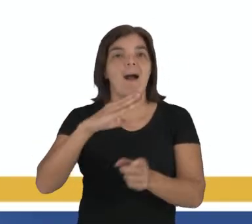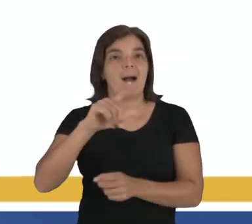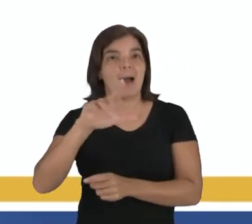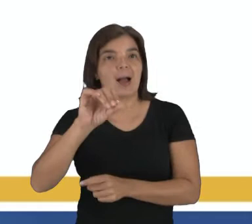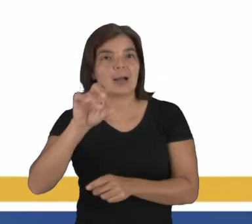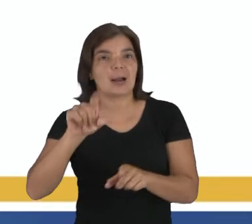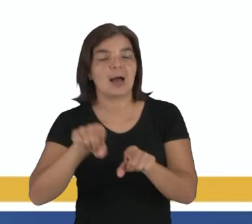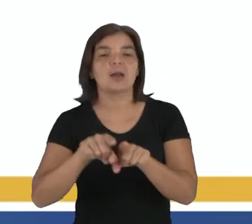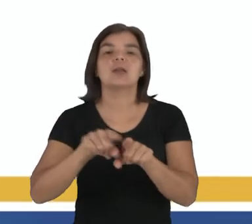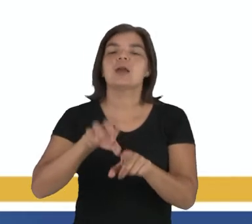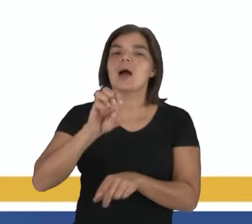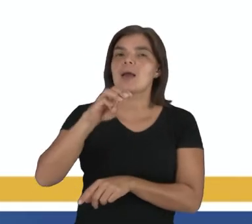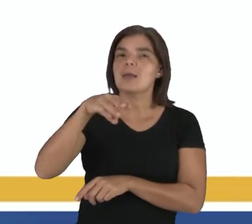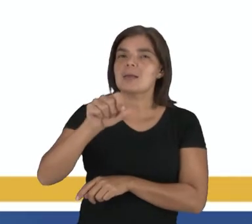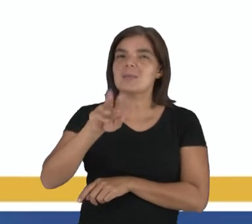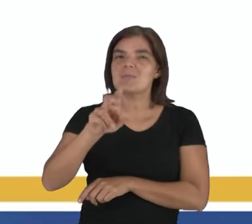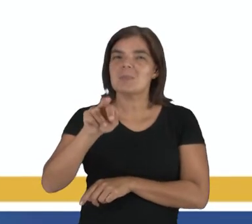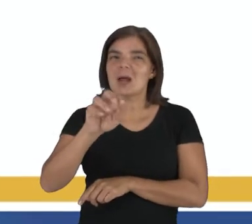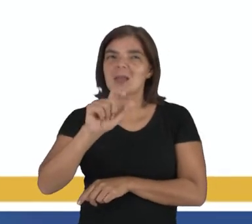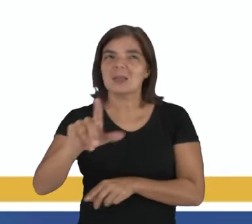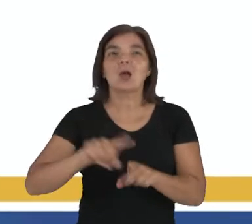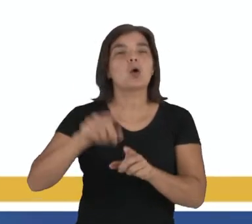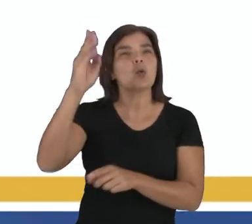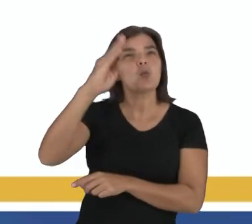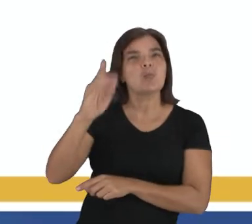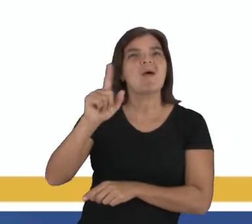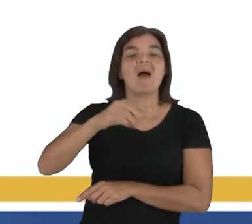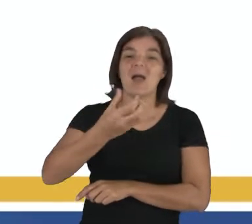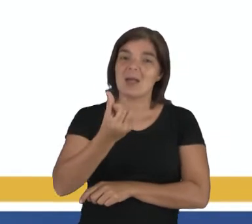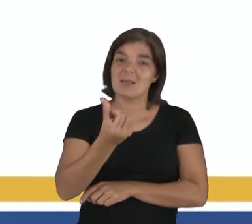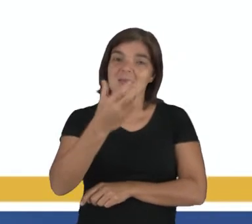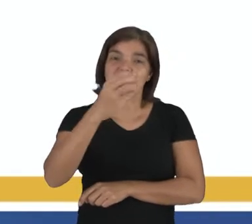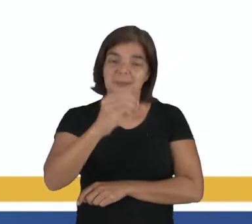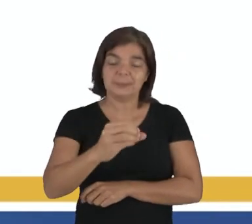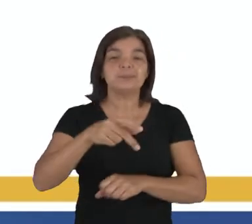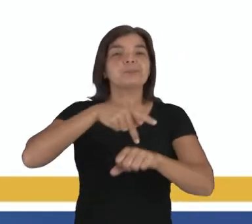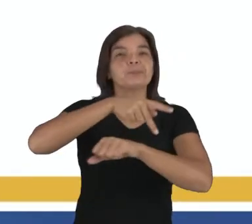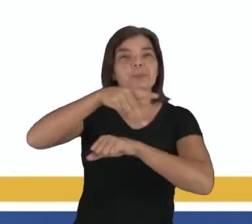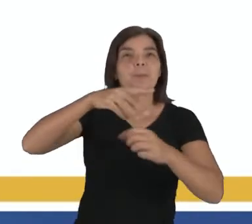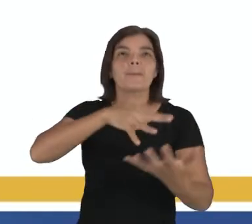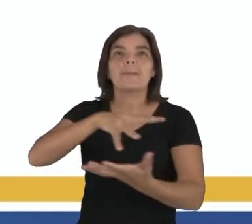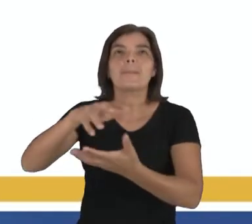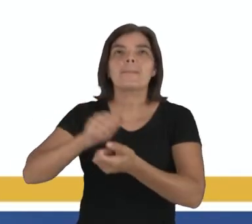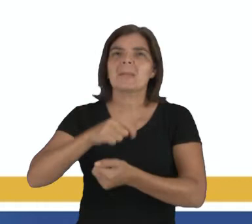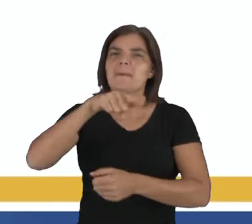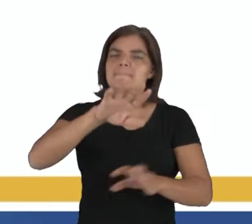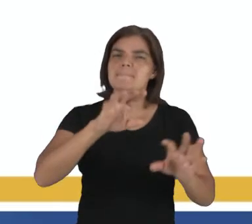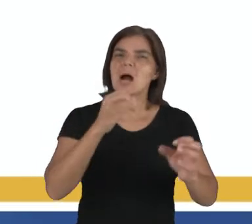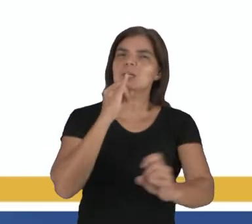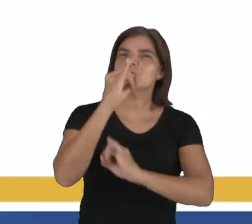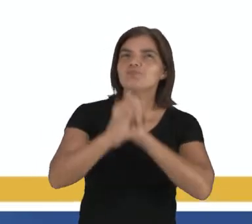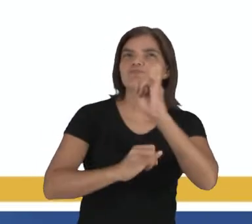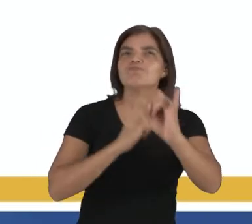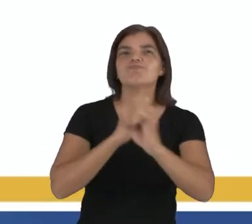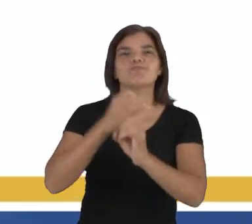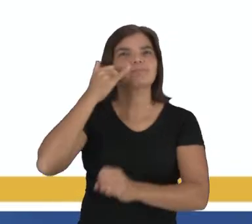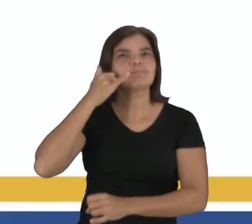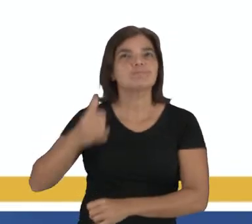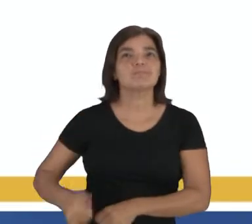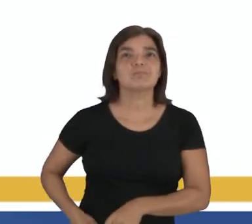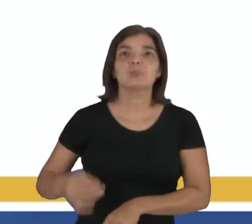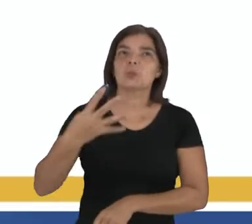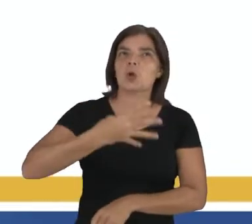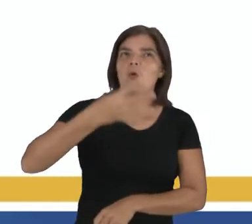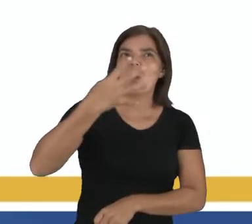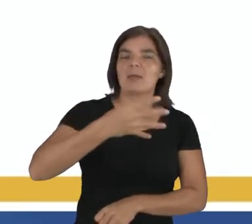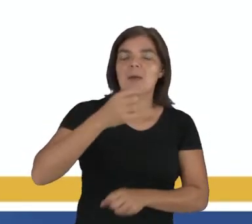a Claro e a Embratel. O Brasil é o 60º país do mundo mais conectado por celular